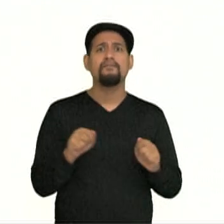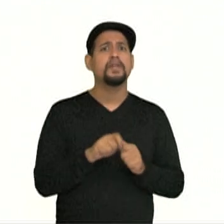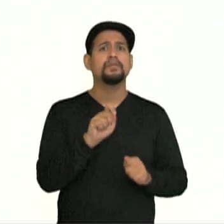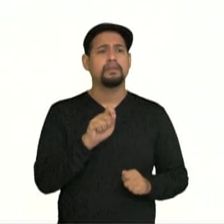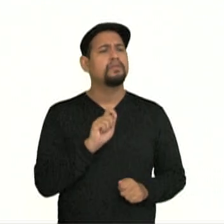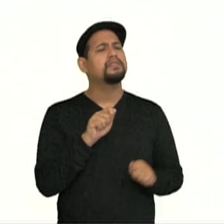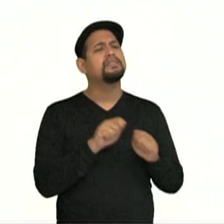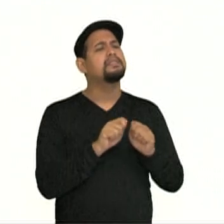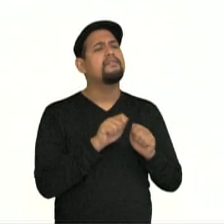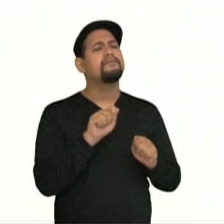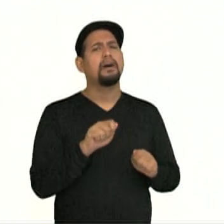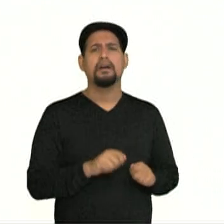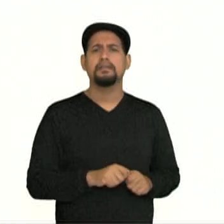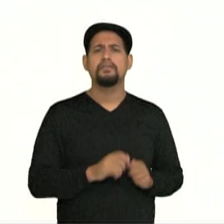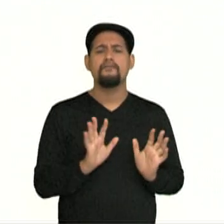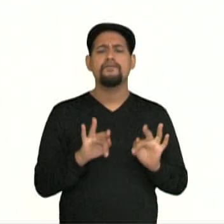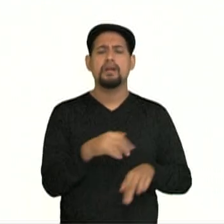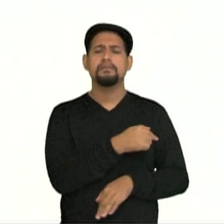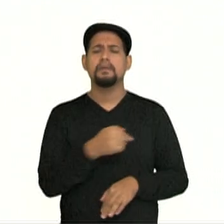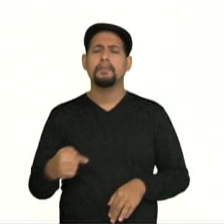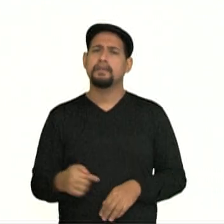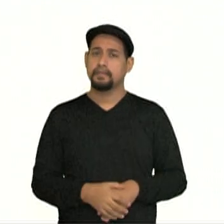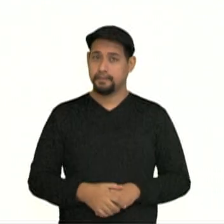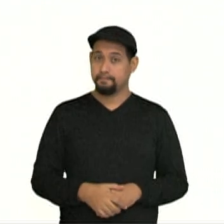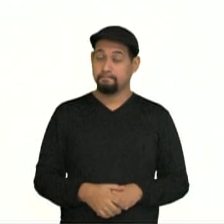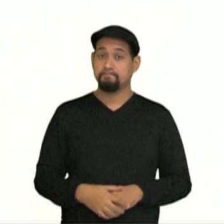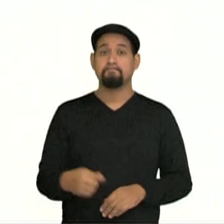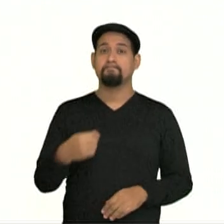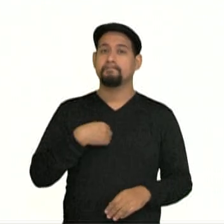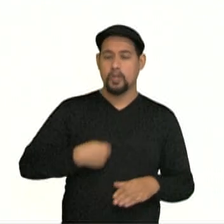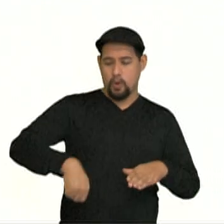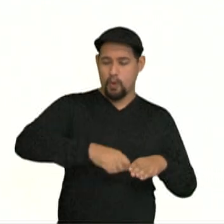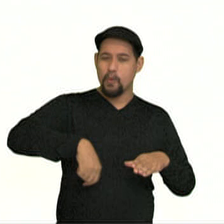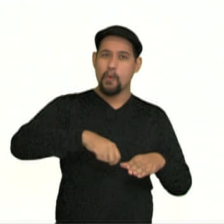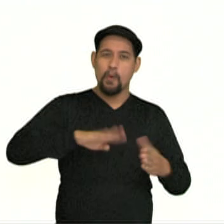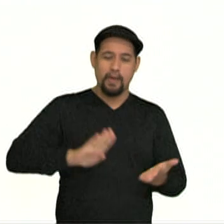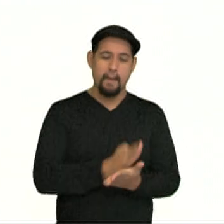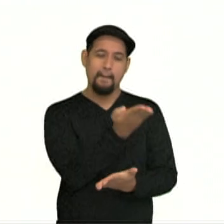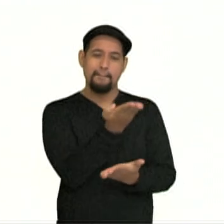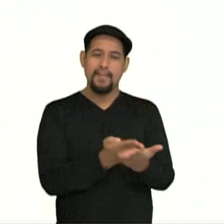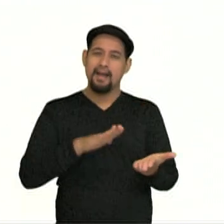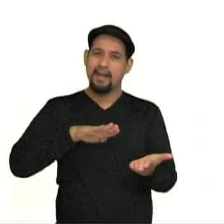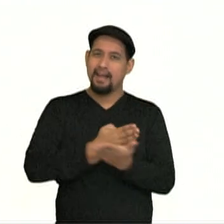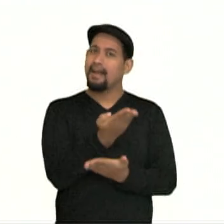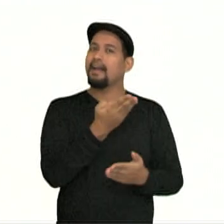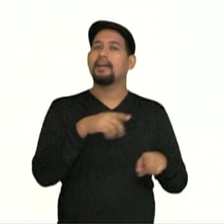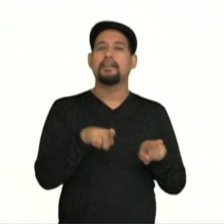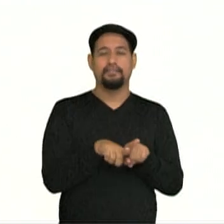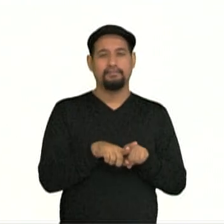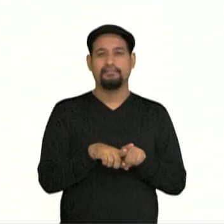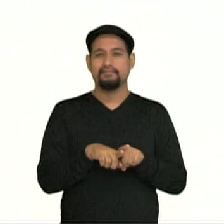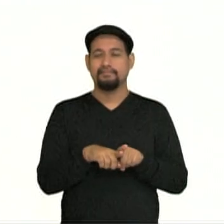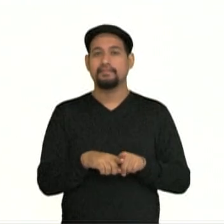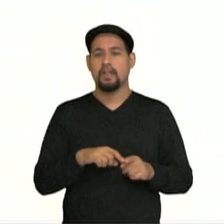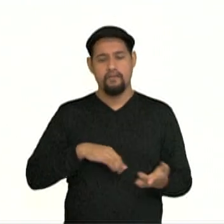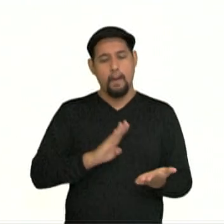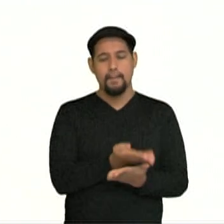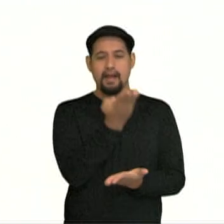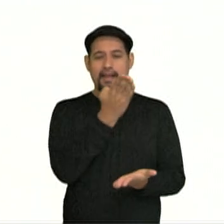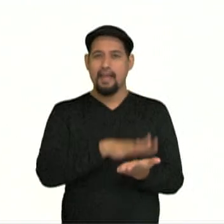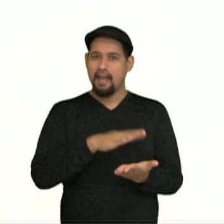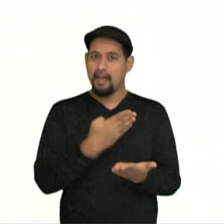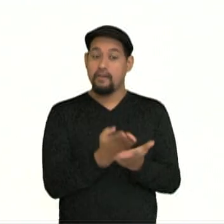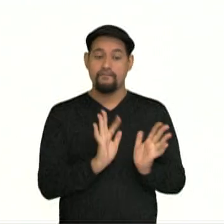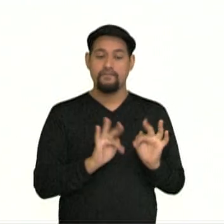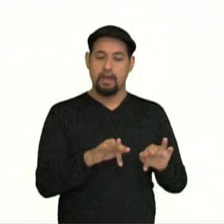fez? O que você faz nos seus finais de semana? I cook pancakes on weekends. Eu cozinho panquecas, eu faço panquecas nos finais de